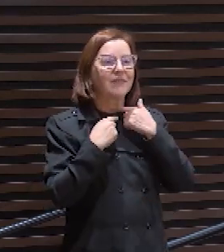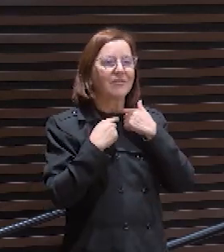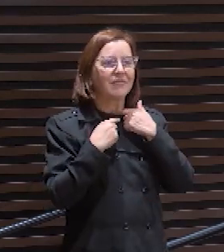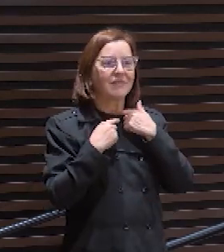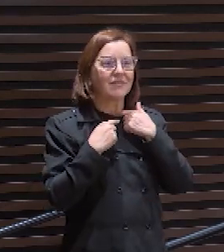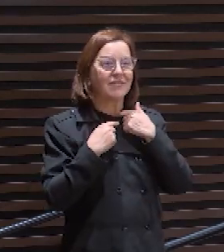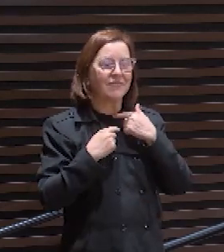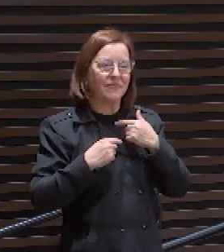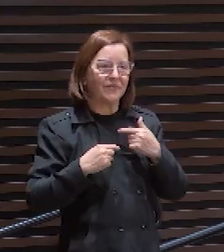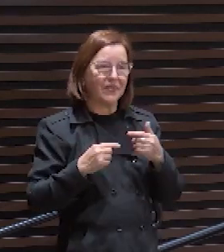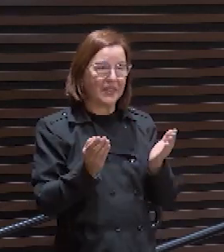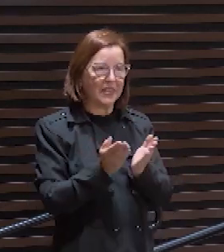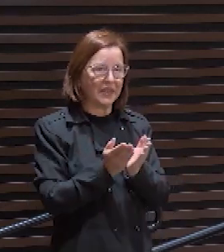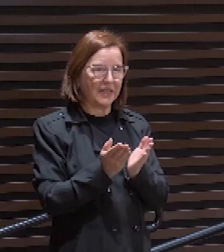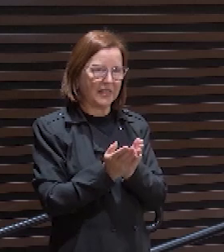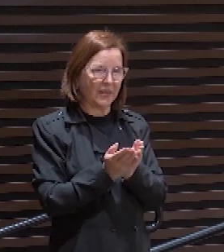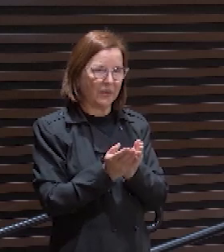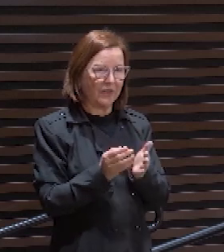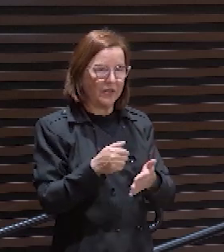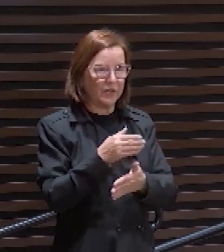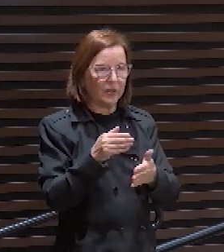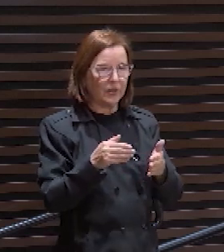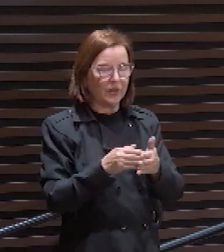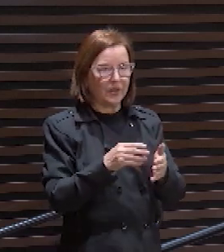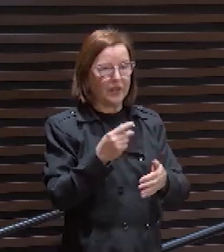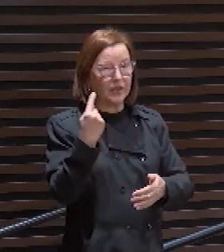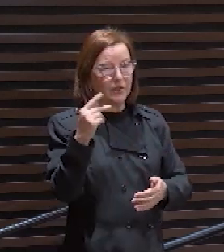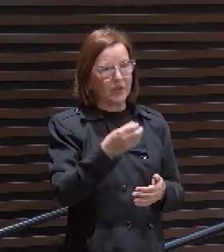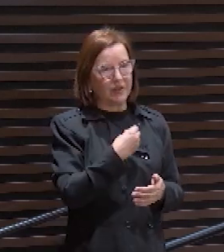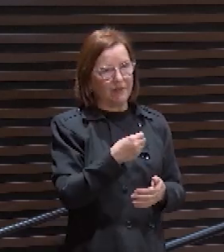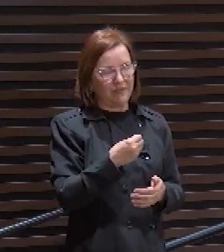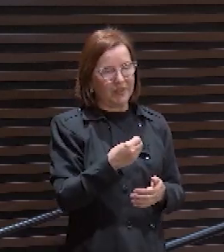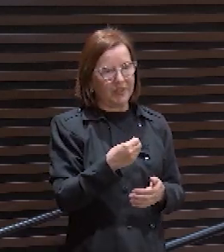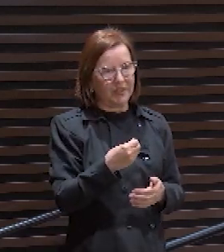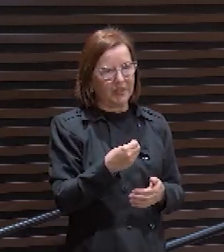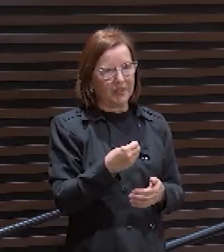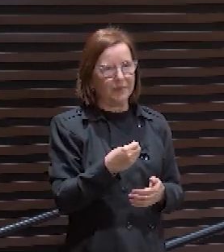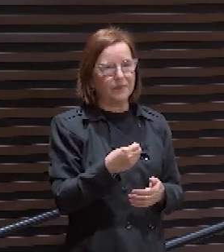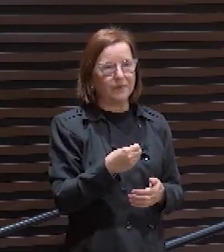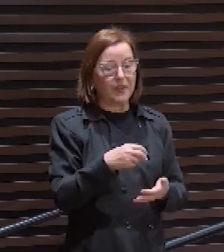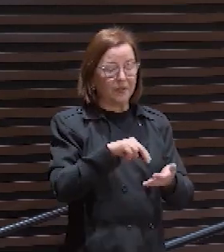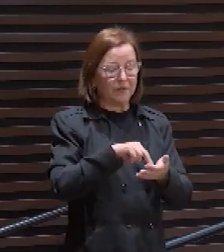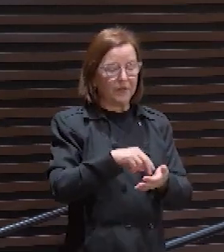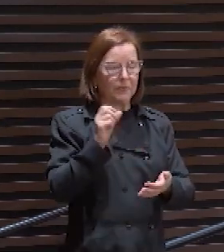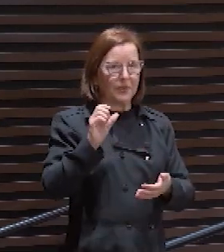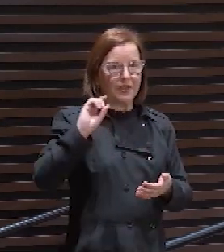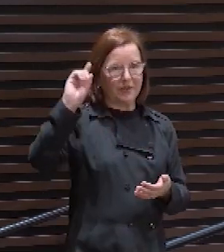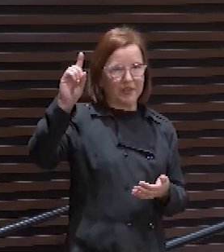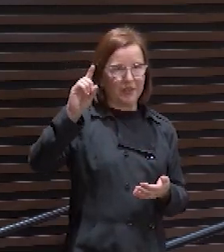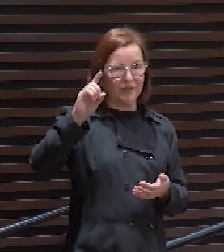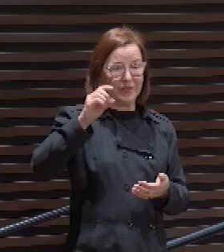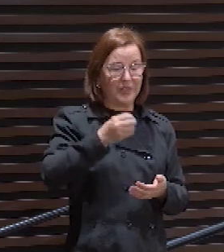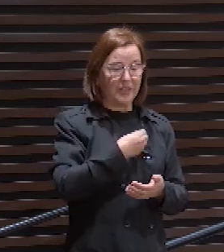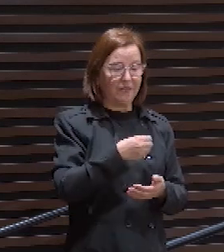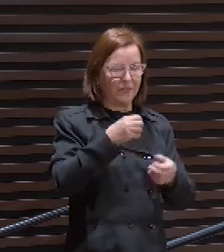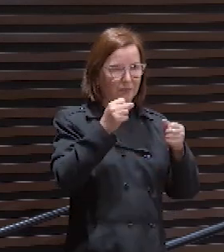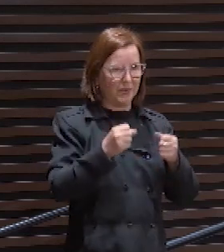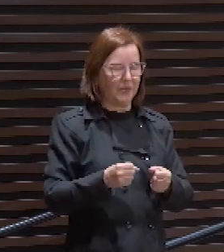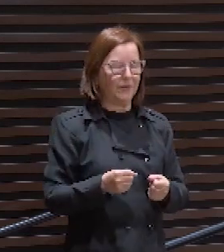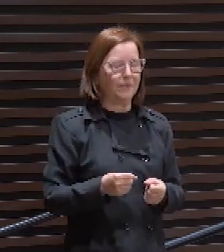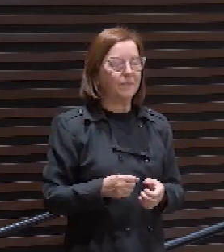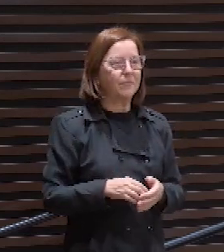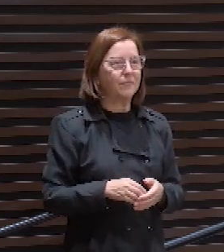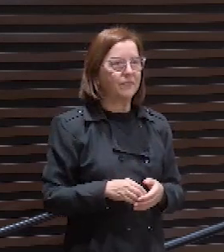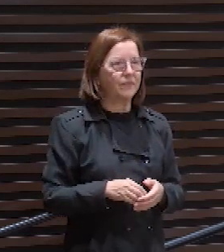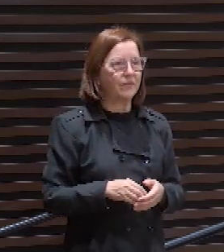caminhar agora precisa ser pela palavra de Deus, que é viva e eficaz. Irmãos, de modo algum,